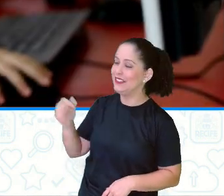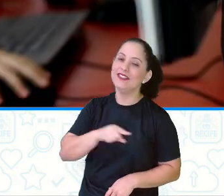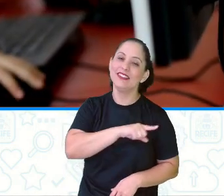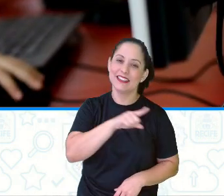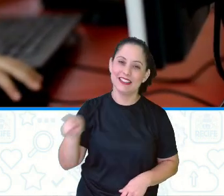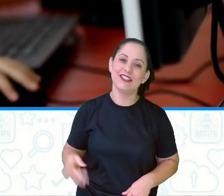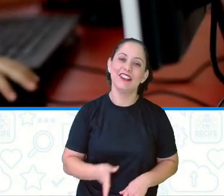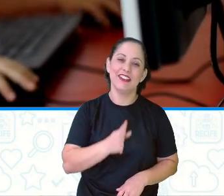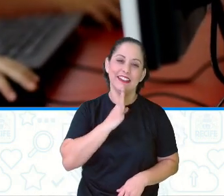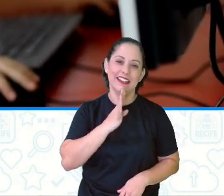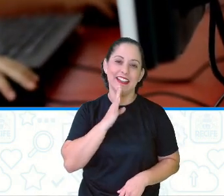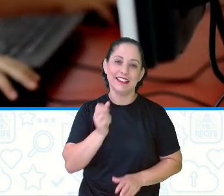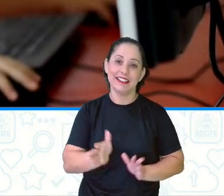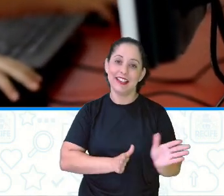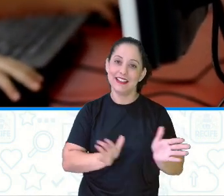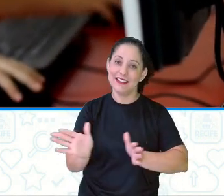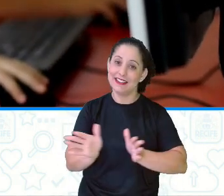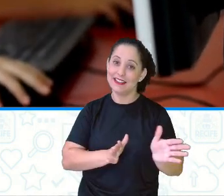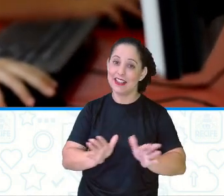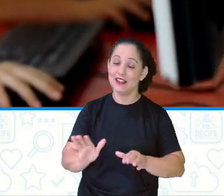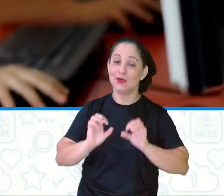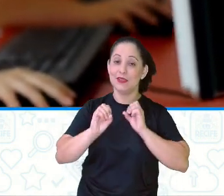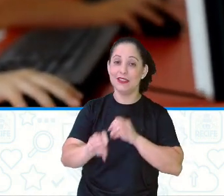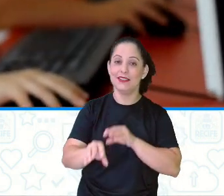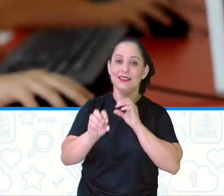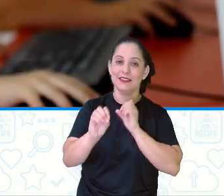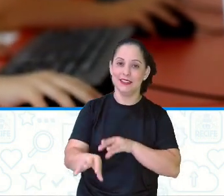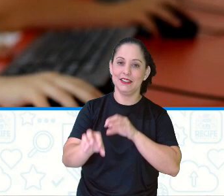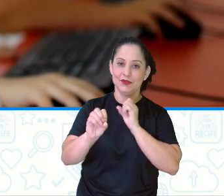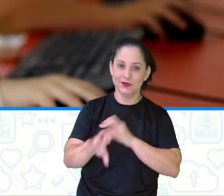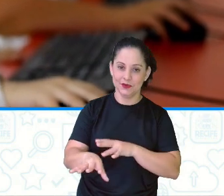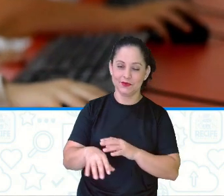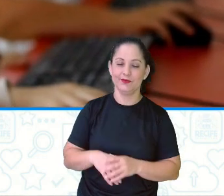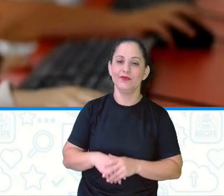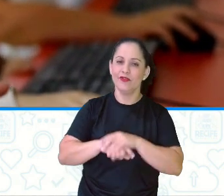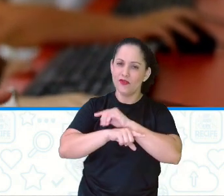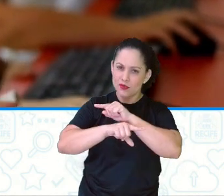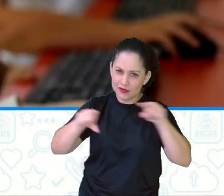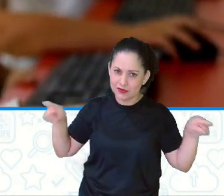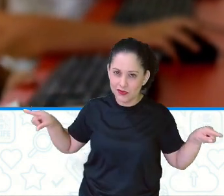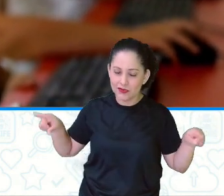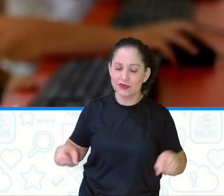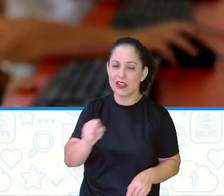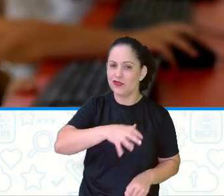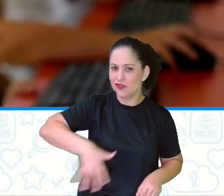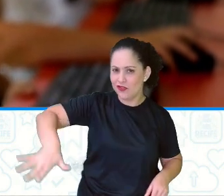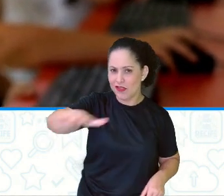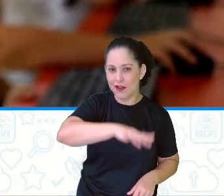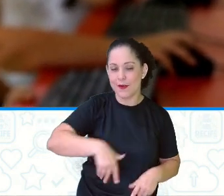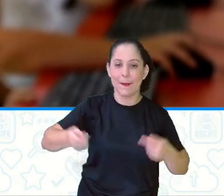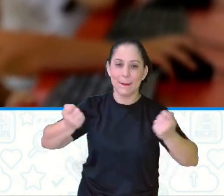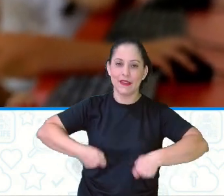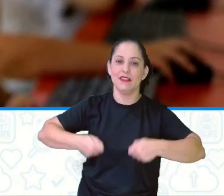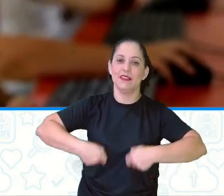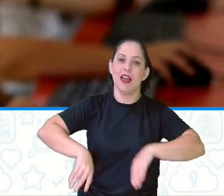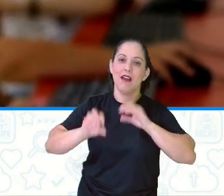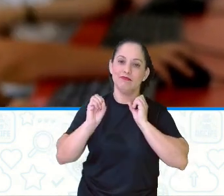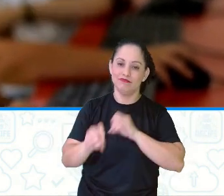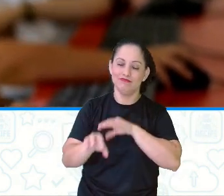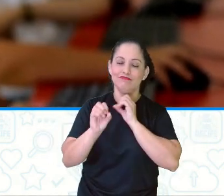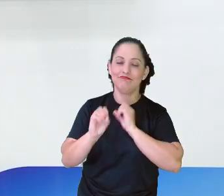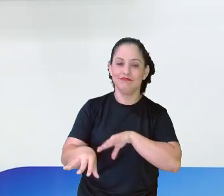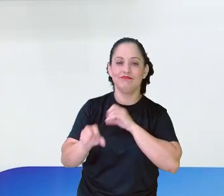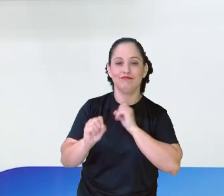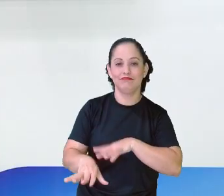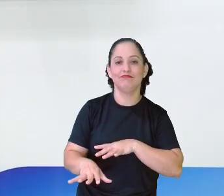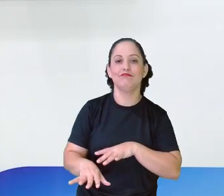é, né? Acesso à educação. Todo mundo tem que ter acesso à educação, em todas